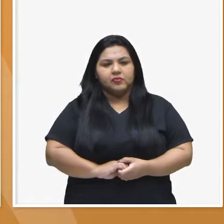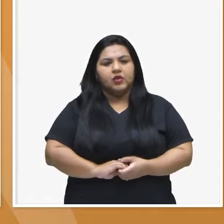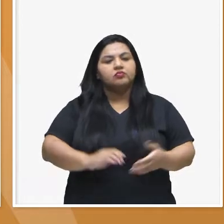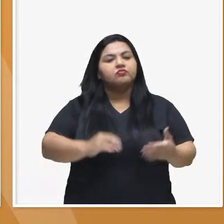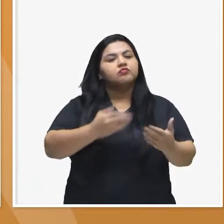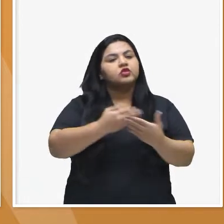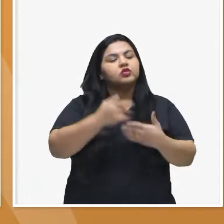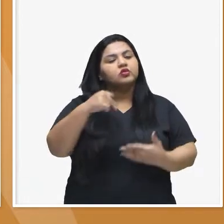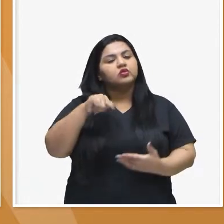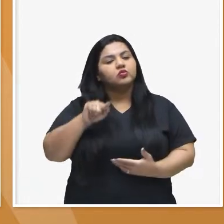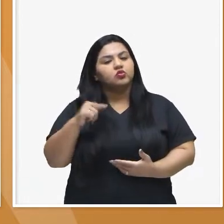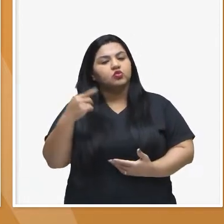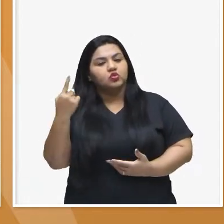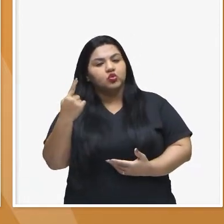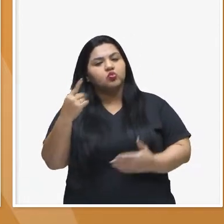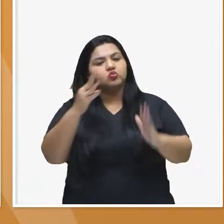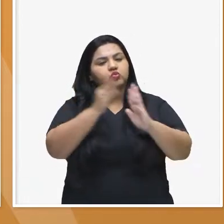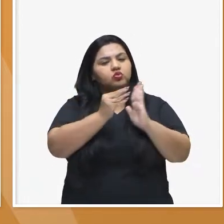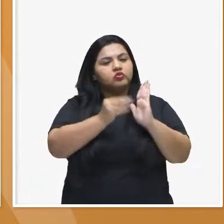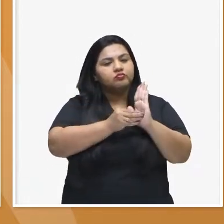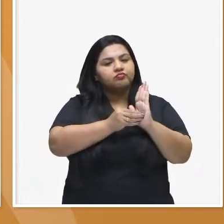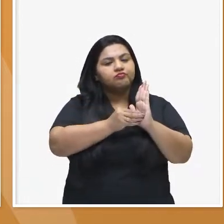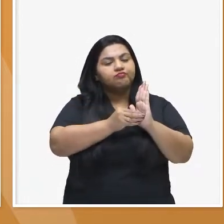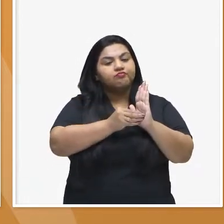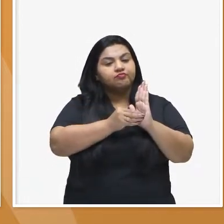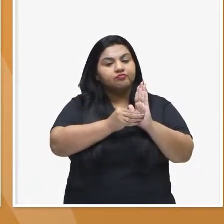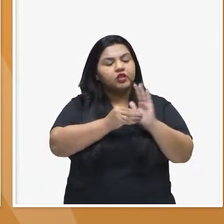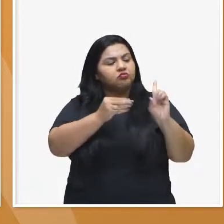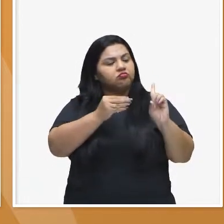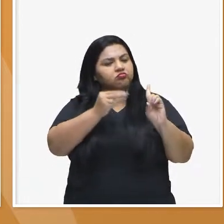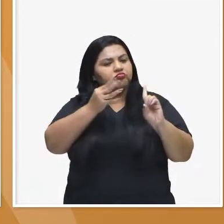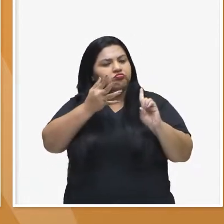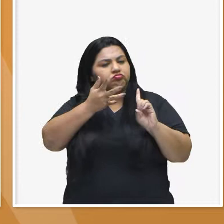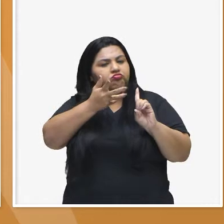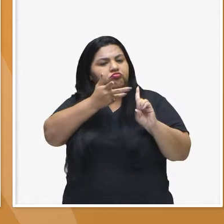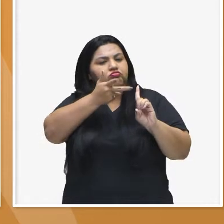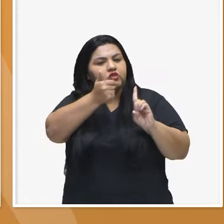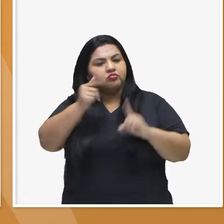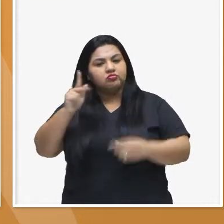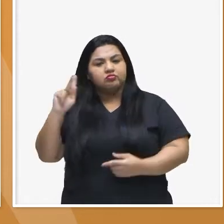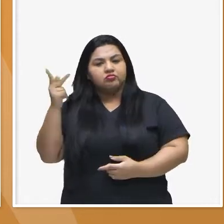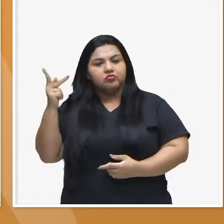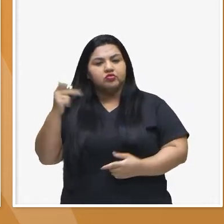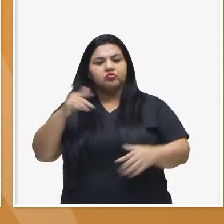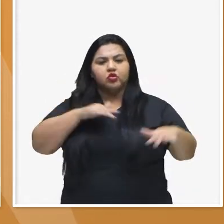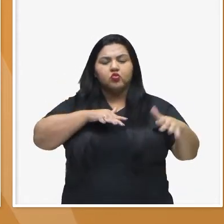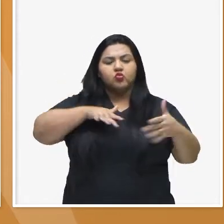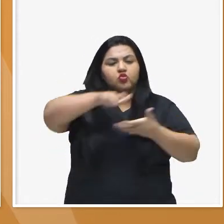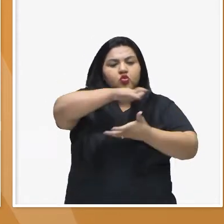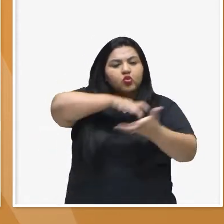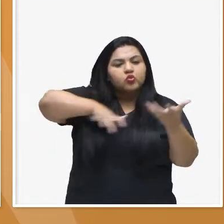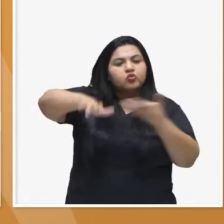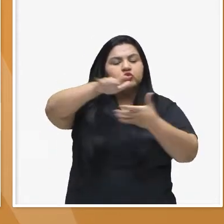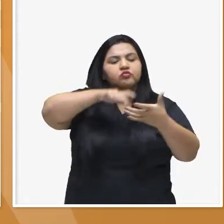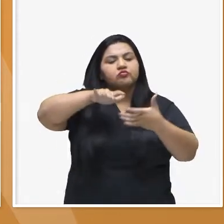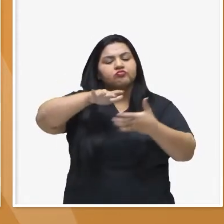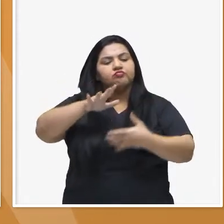Aula 7.1 Conteúdos. A dialética de Hegel. O movimento do